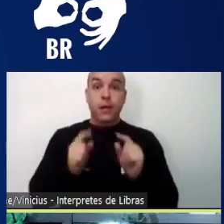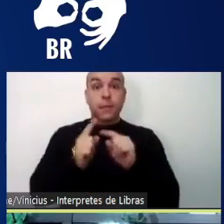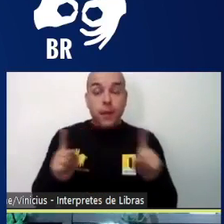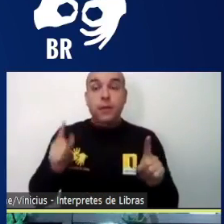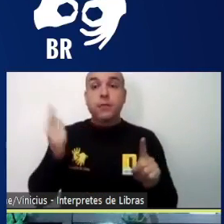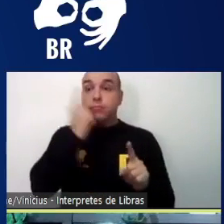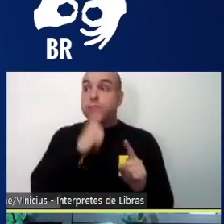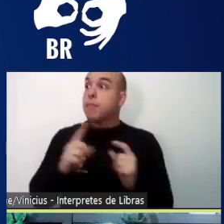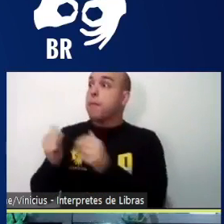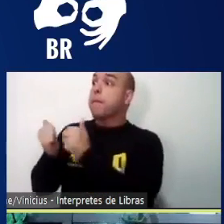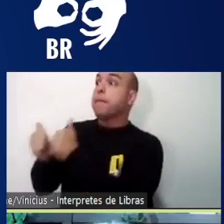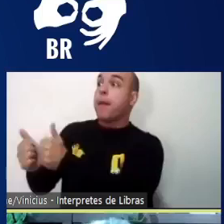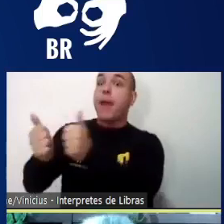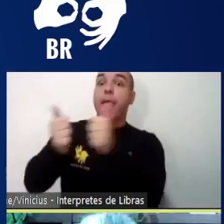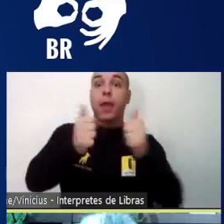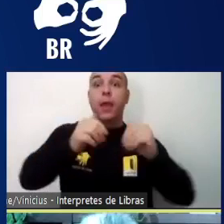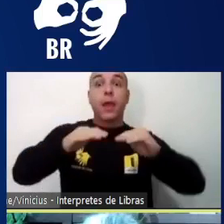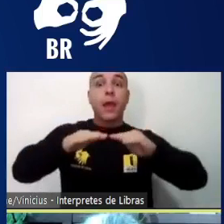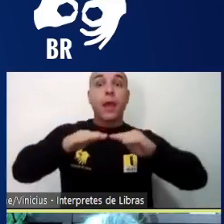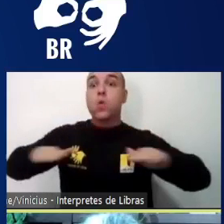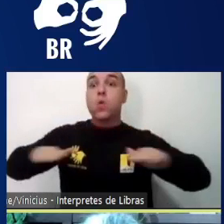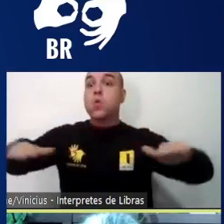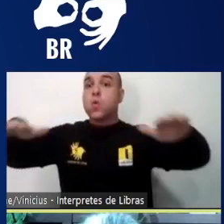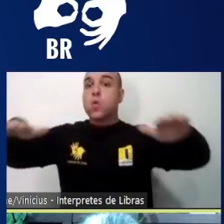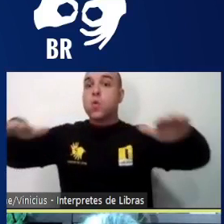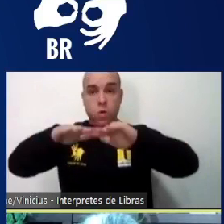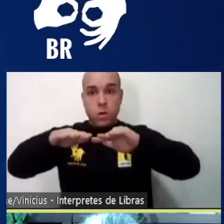nós ampliemos o nosso olhar.